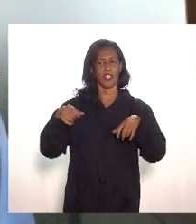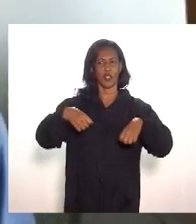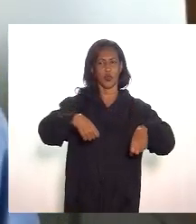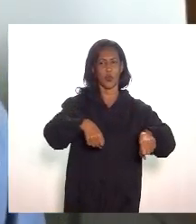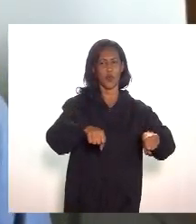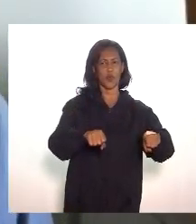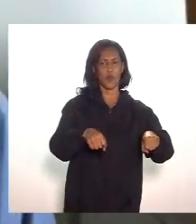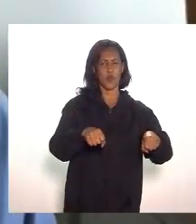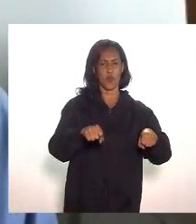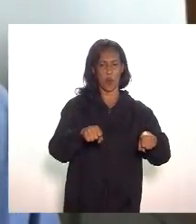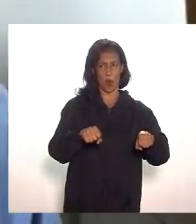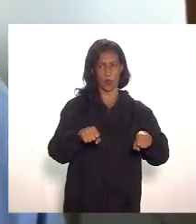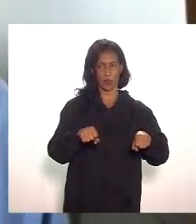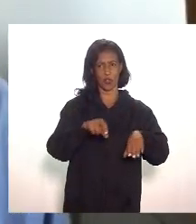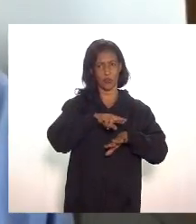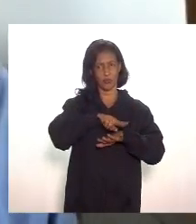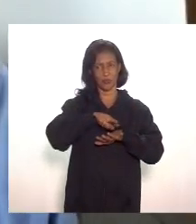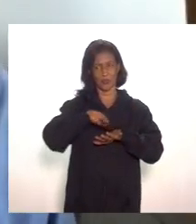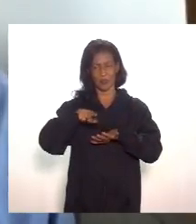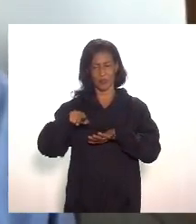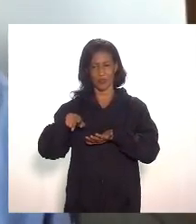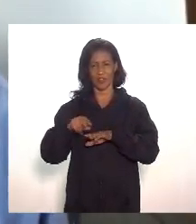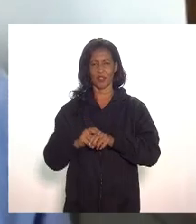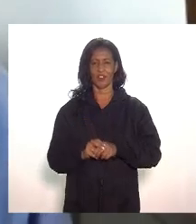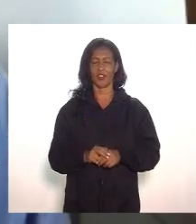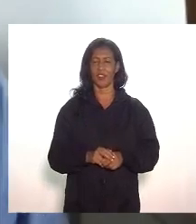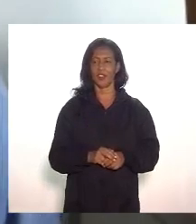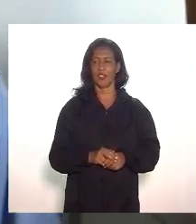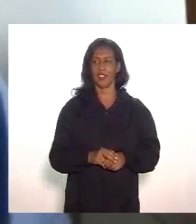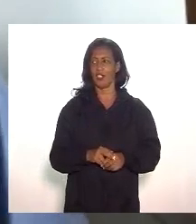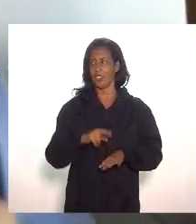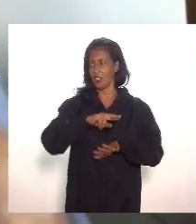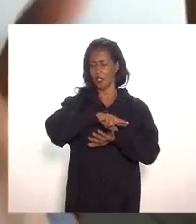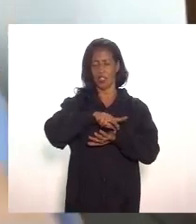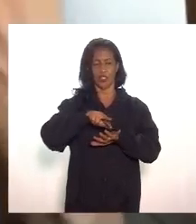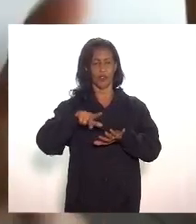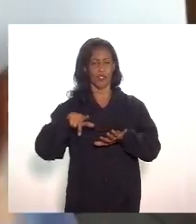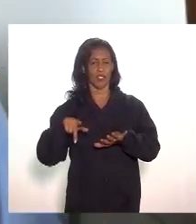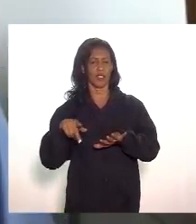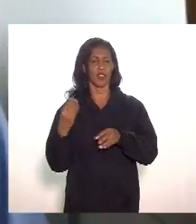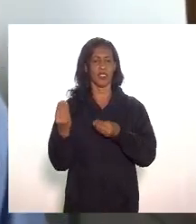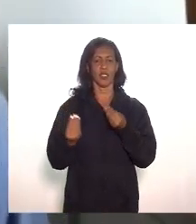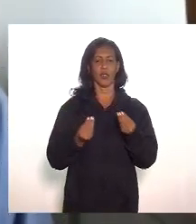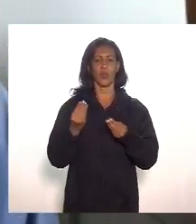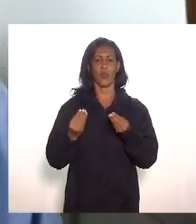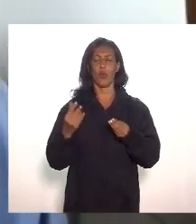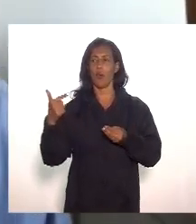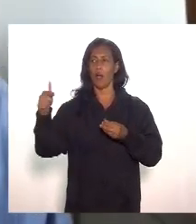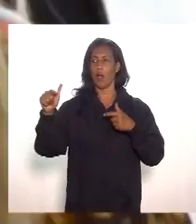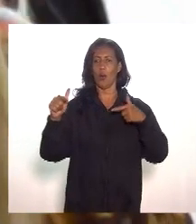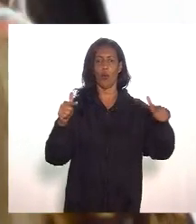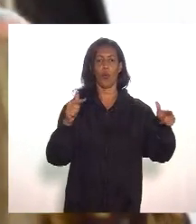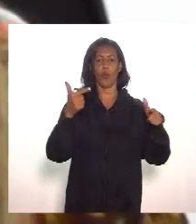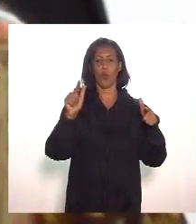e ciclomotores, diferenciado em relação a todos os outros veículos